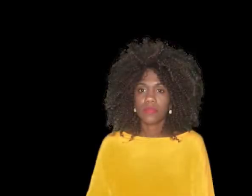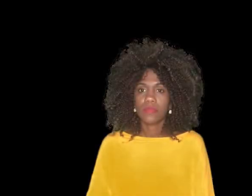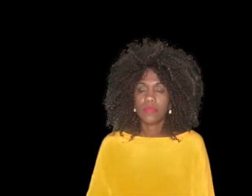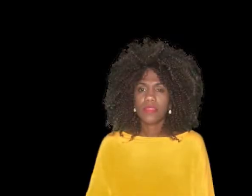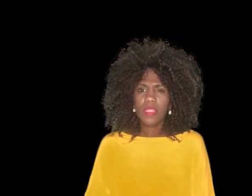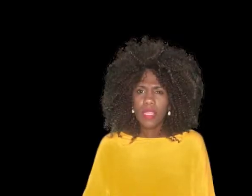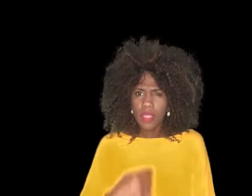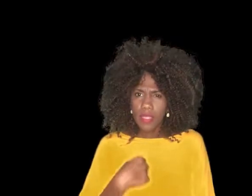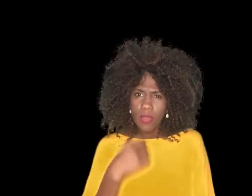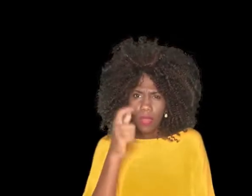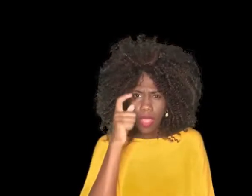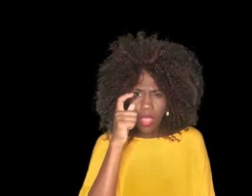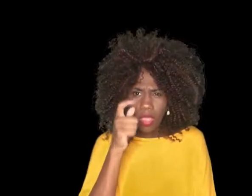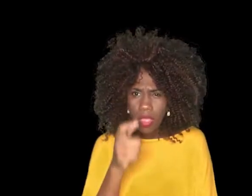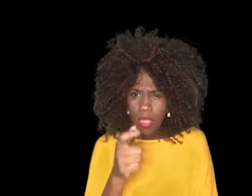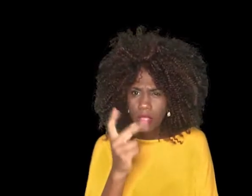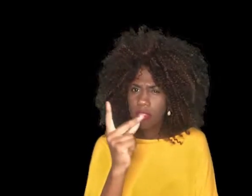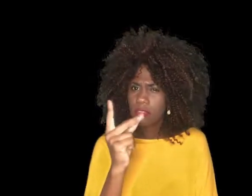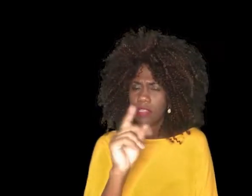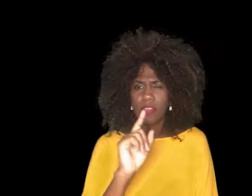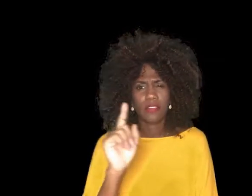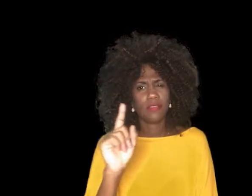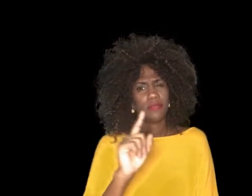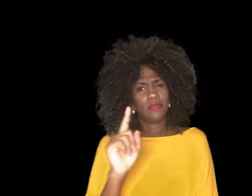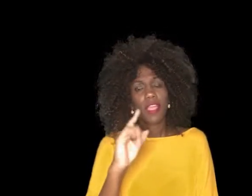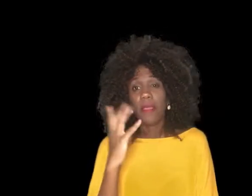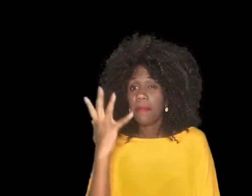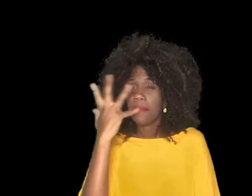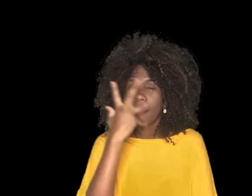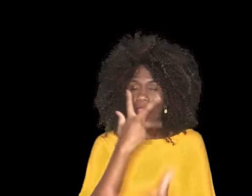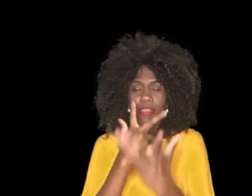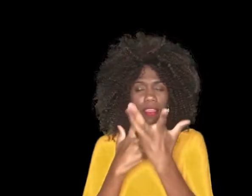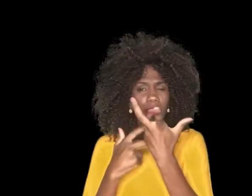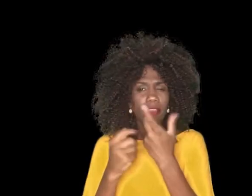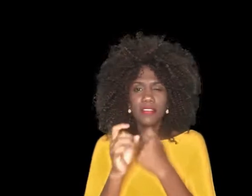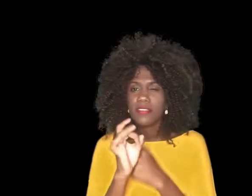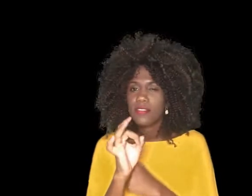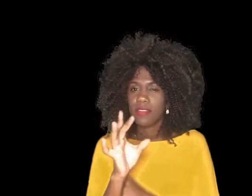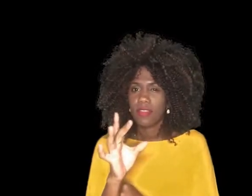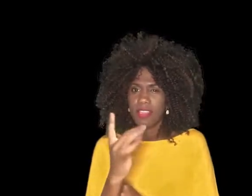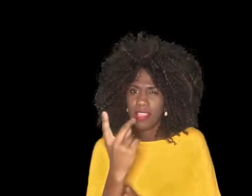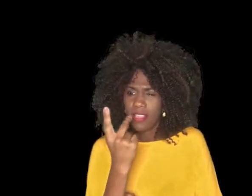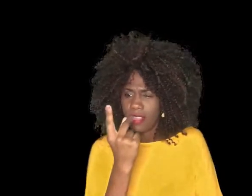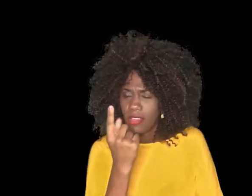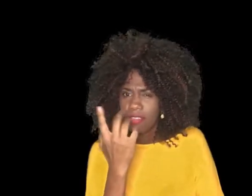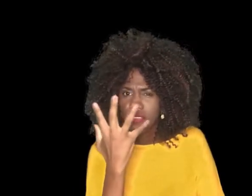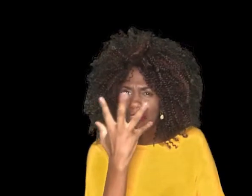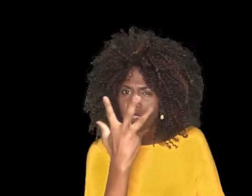Não me amarro a dinheiro, não. Beleza pura,